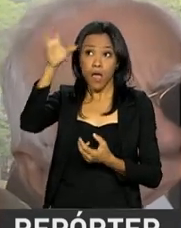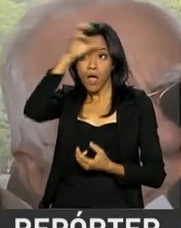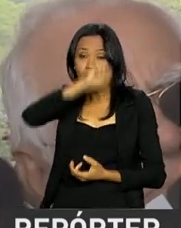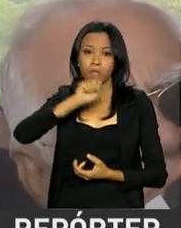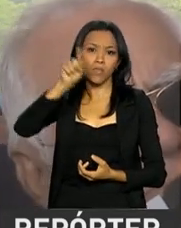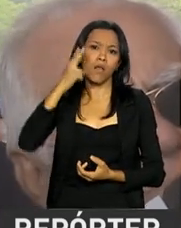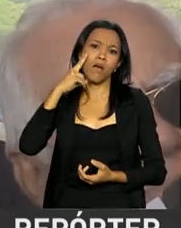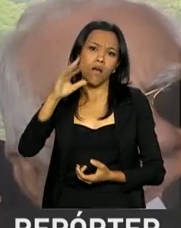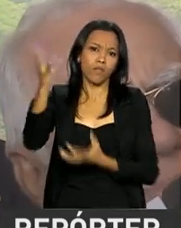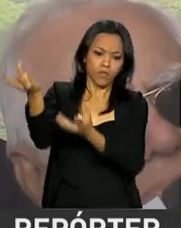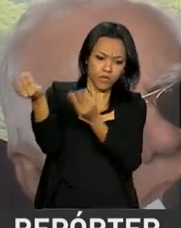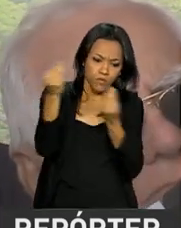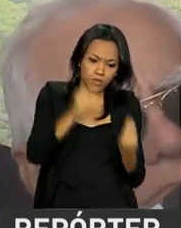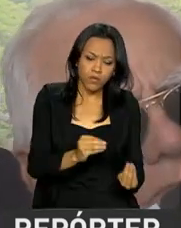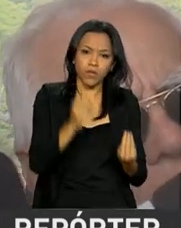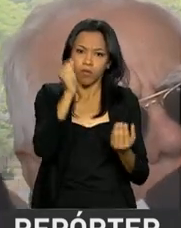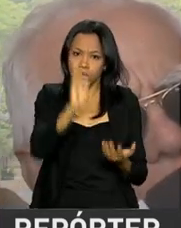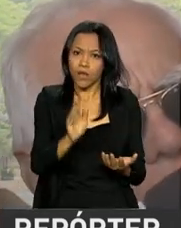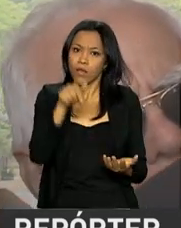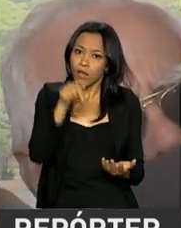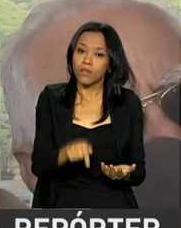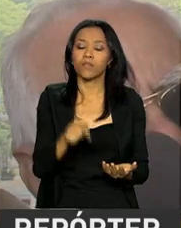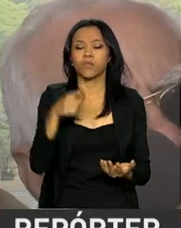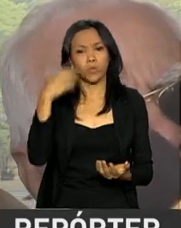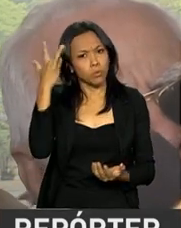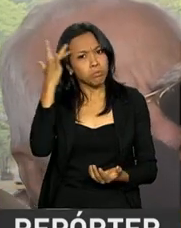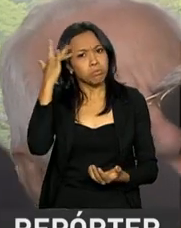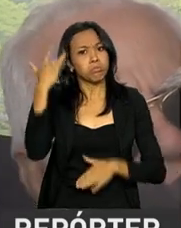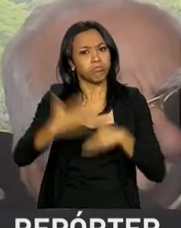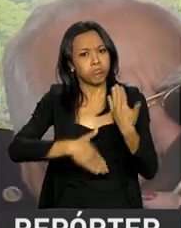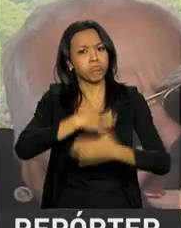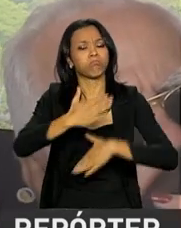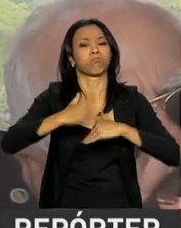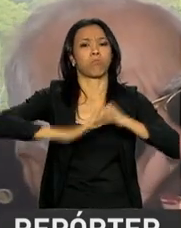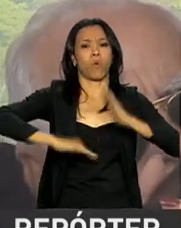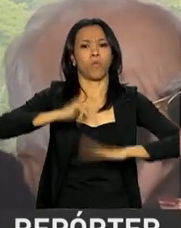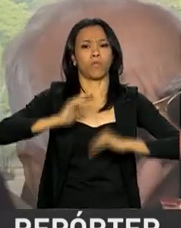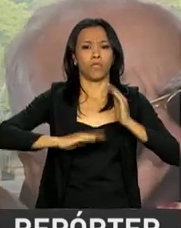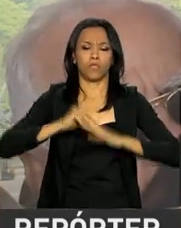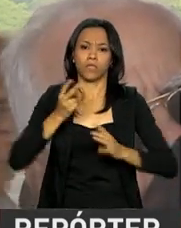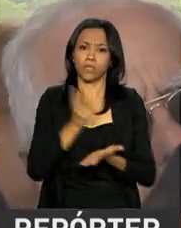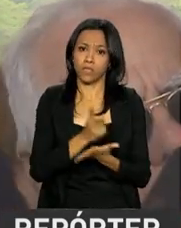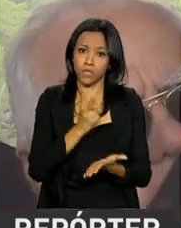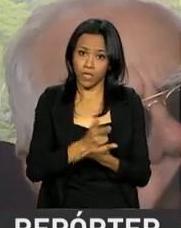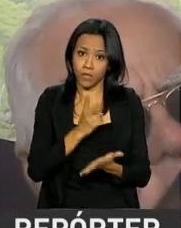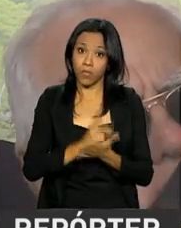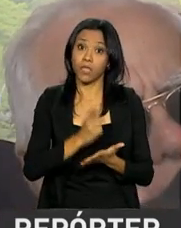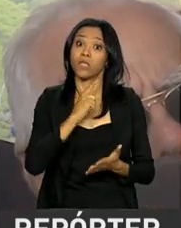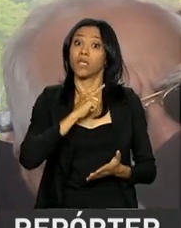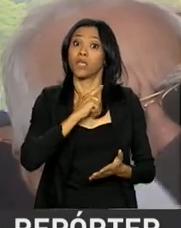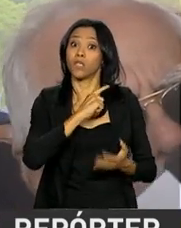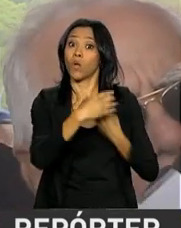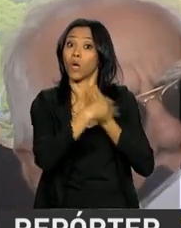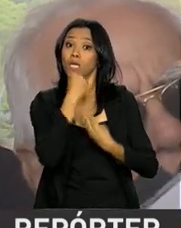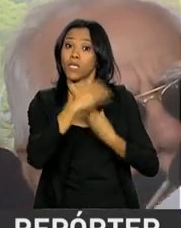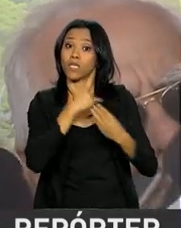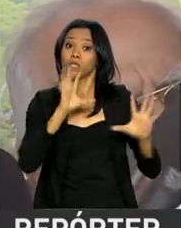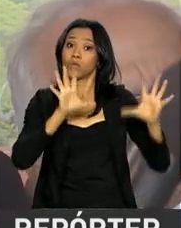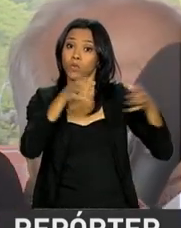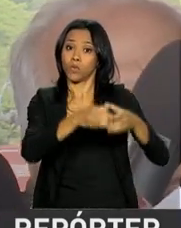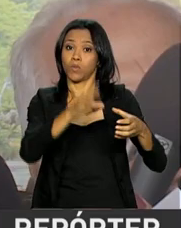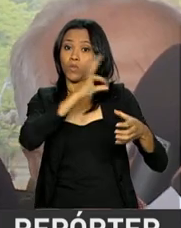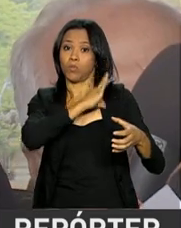com profissionalismo e competência mas sempre sempre sob a liderança das forças policiais e de segurança no rio de